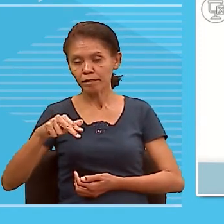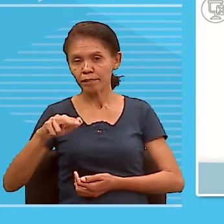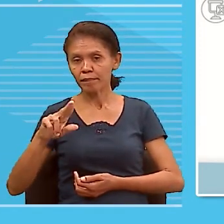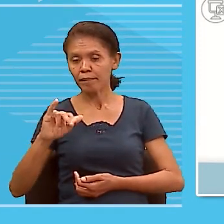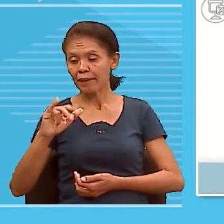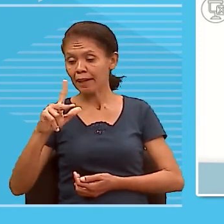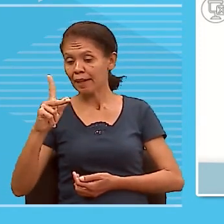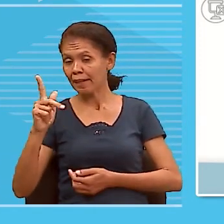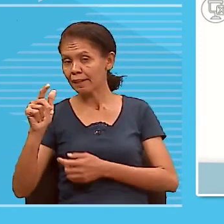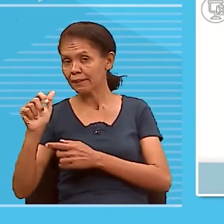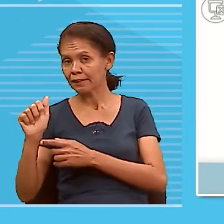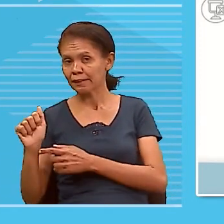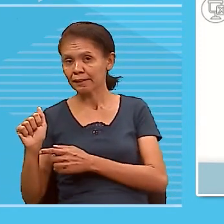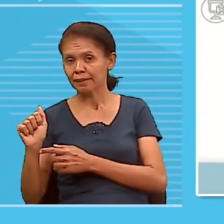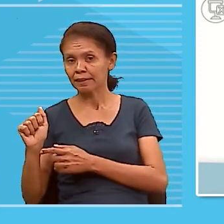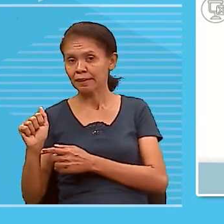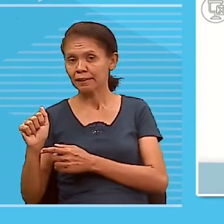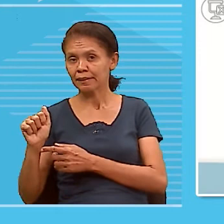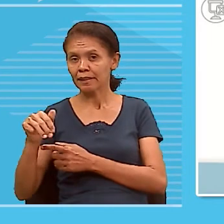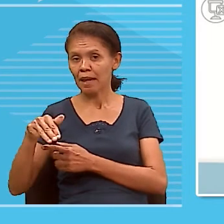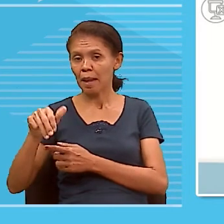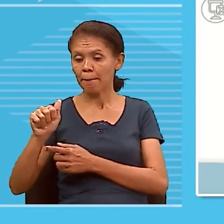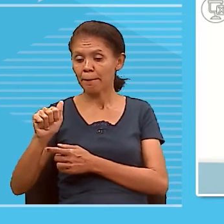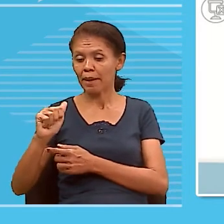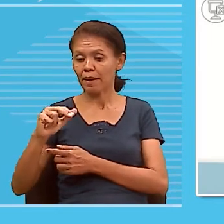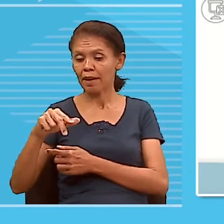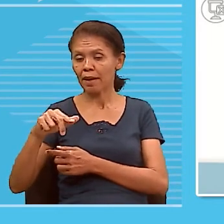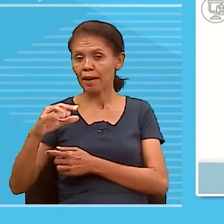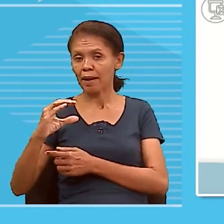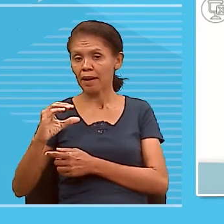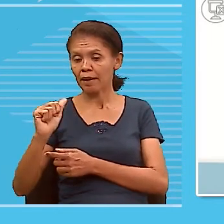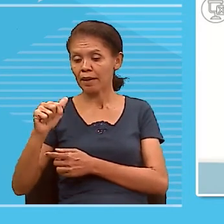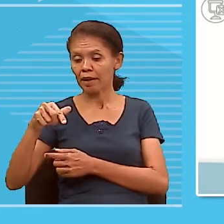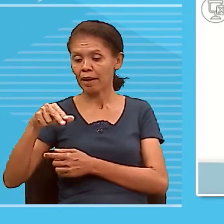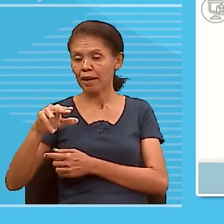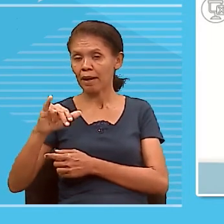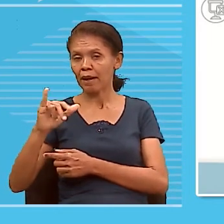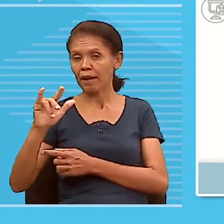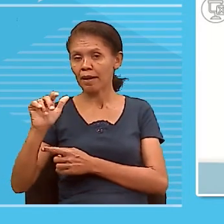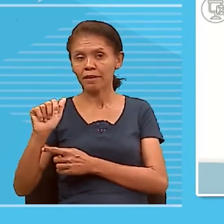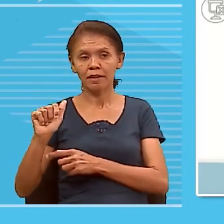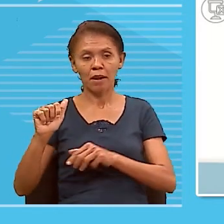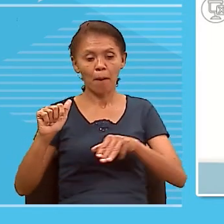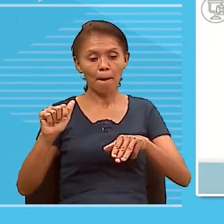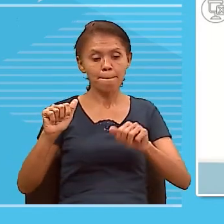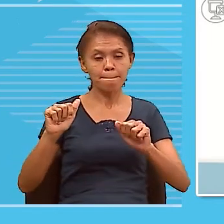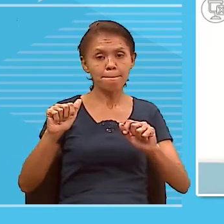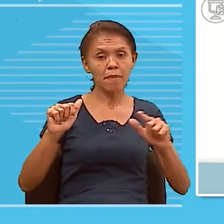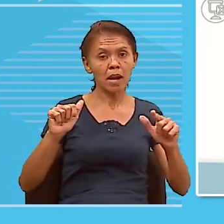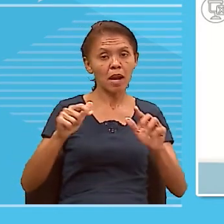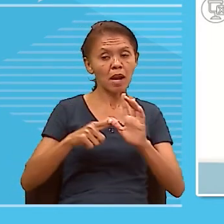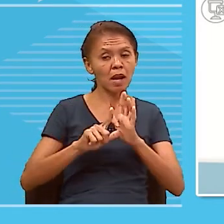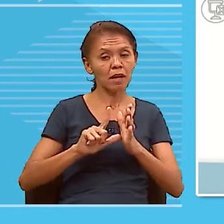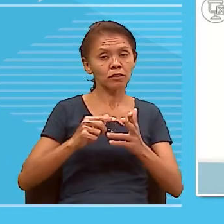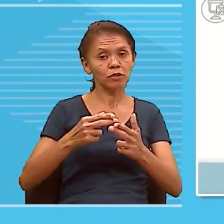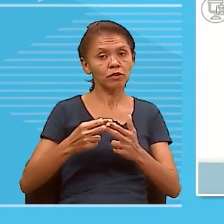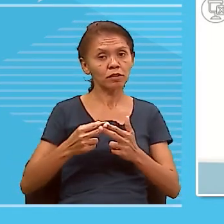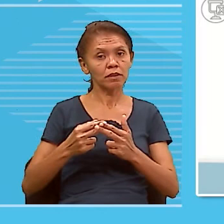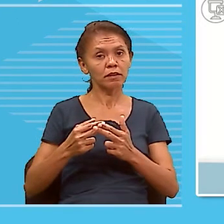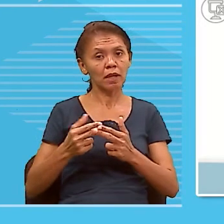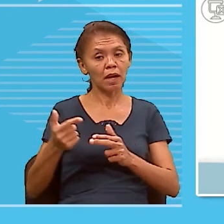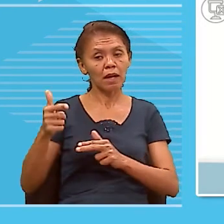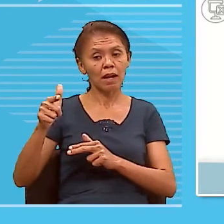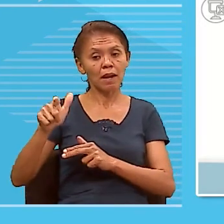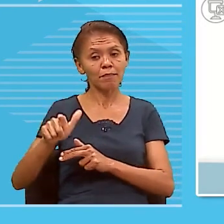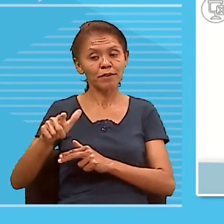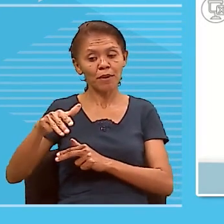aí a palavra seguinte macaquinha o mesmo mar utilizado antes repete-se lá